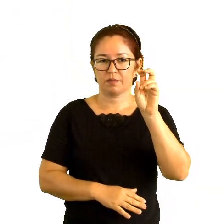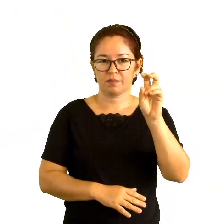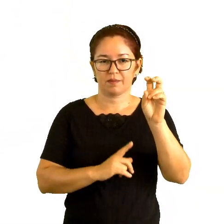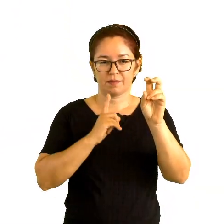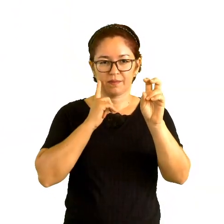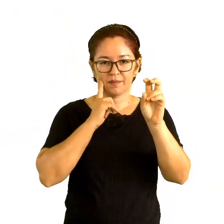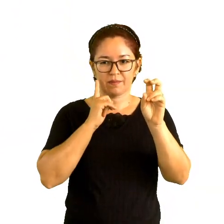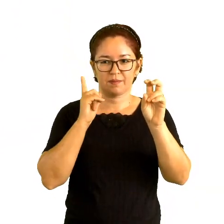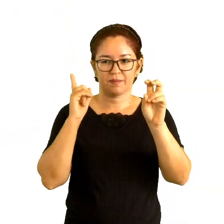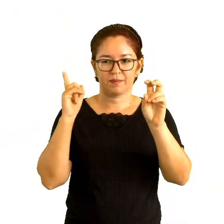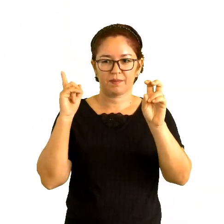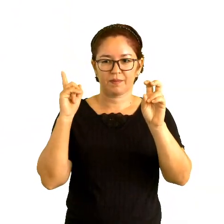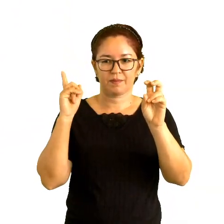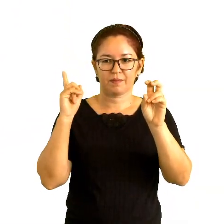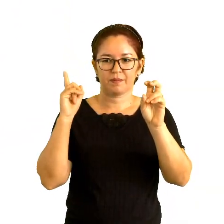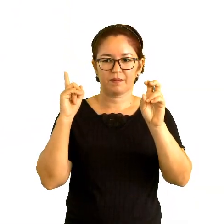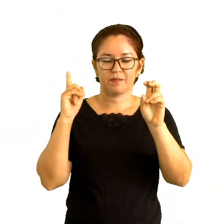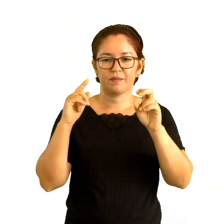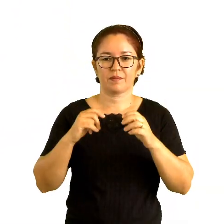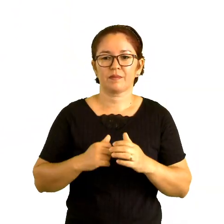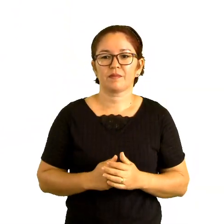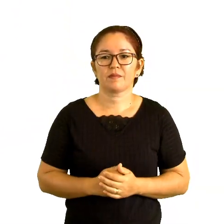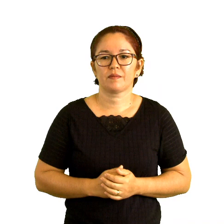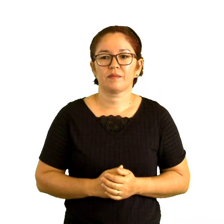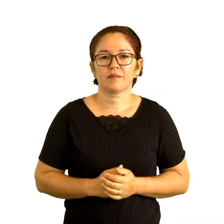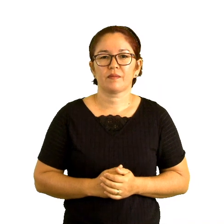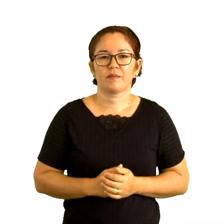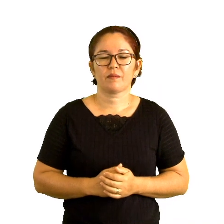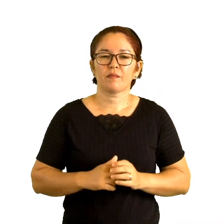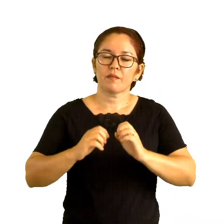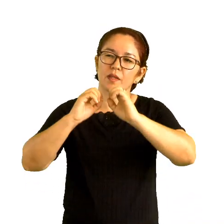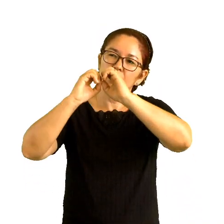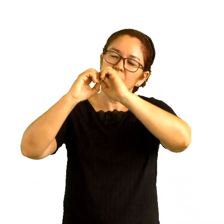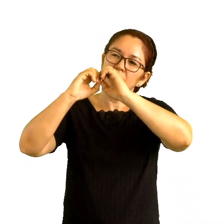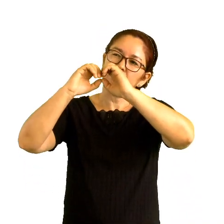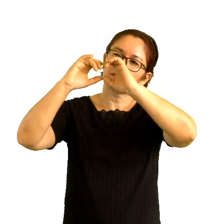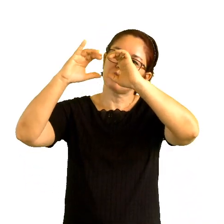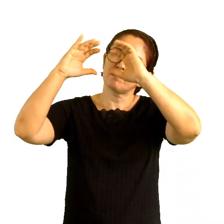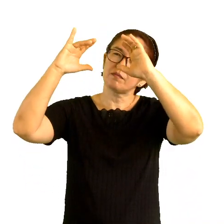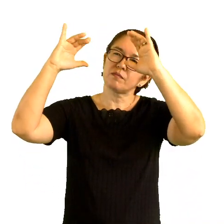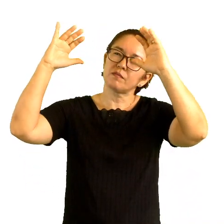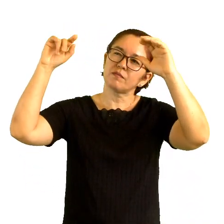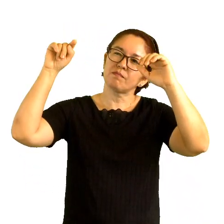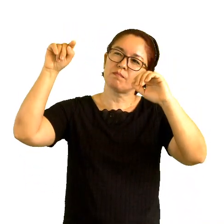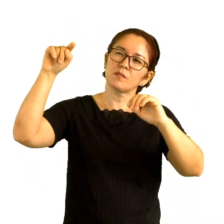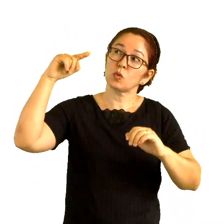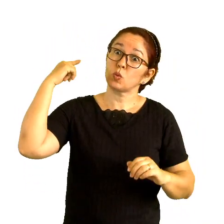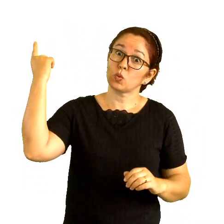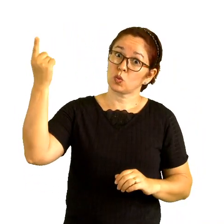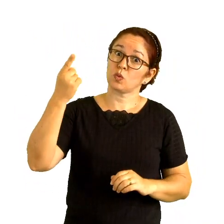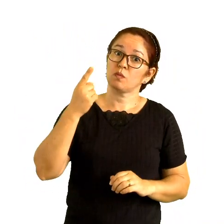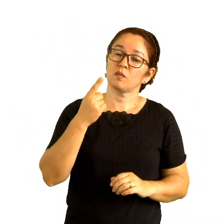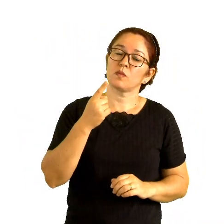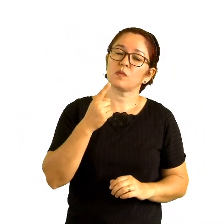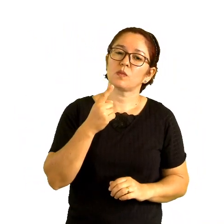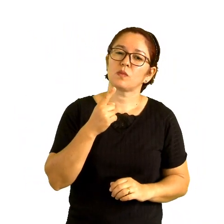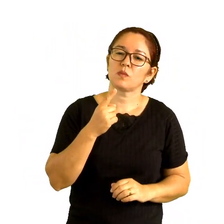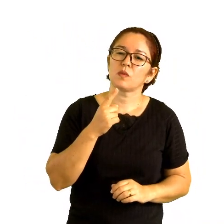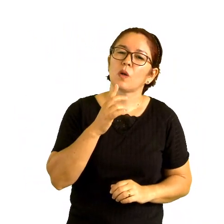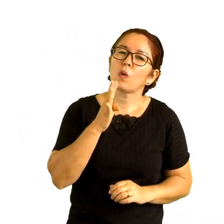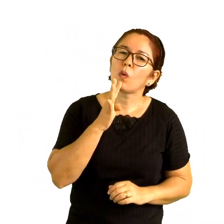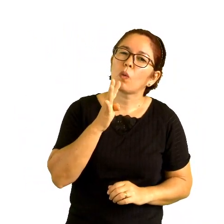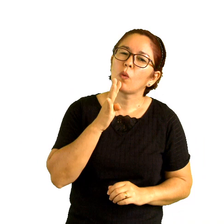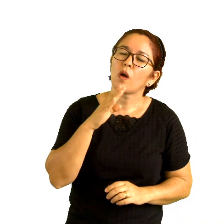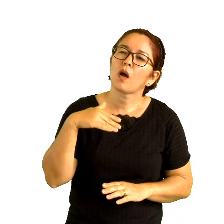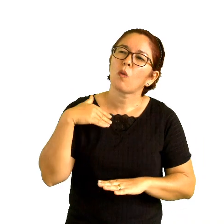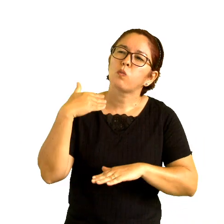lá no slide. Em um conto de fada clássico, qual seria o desfecho